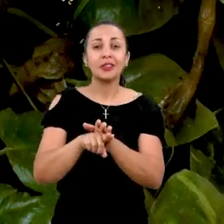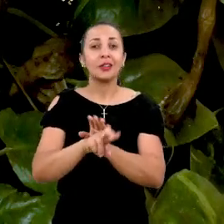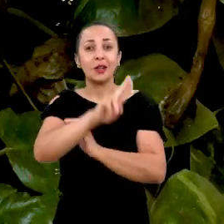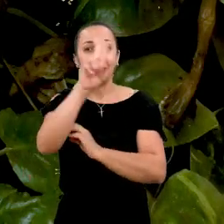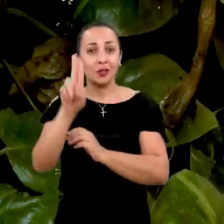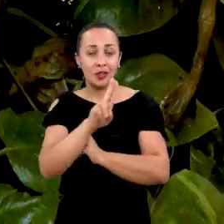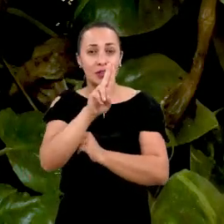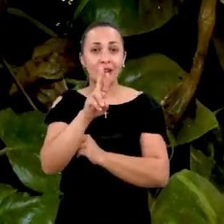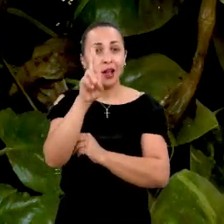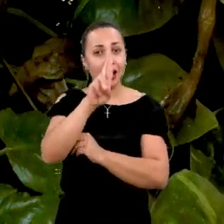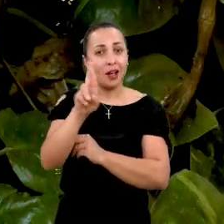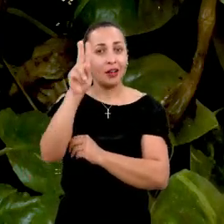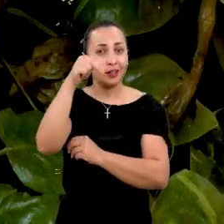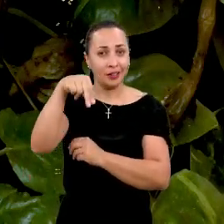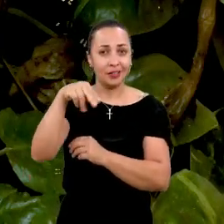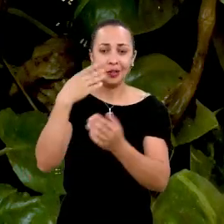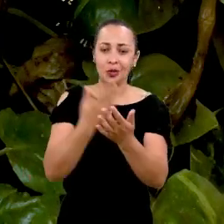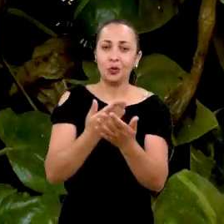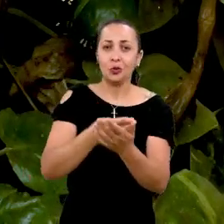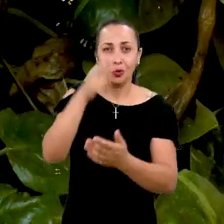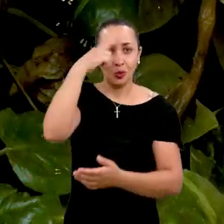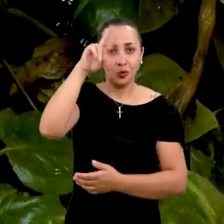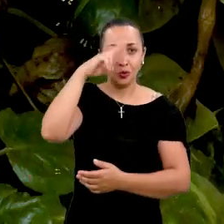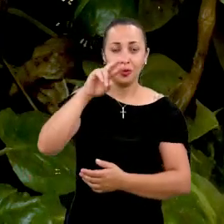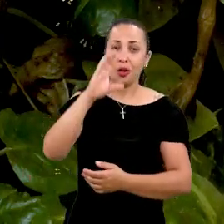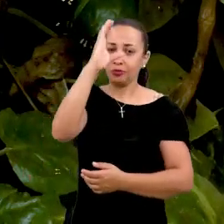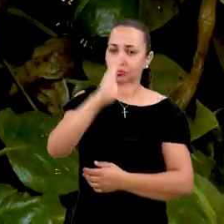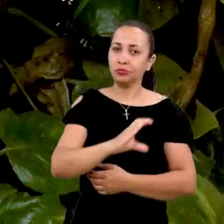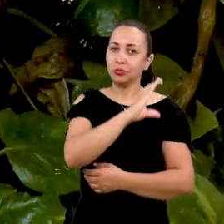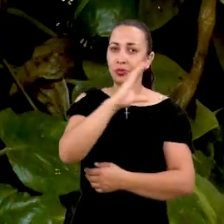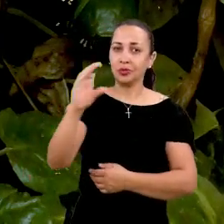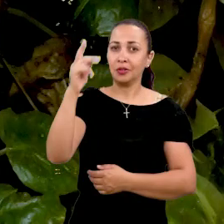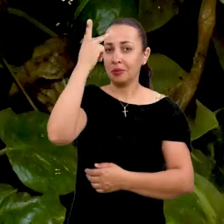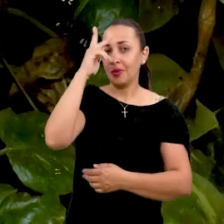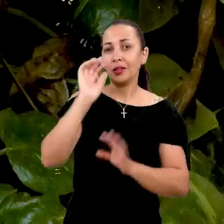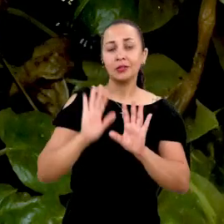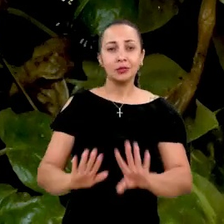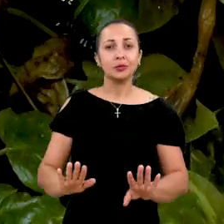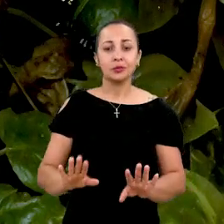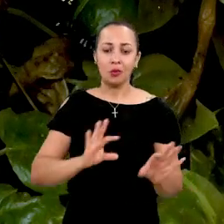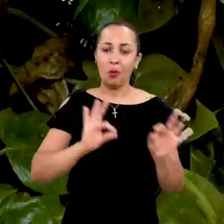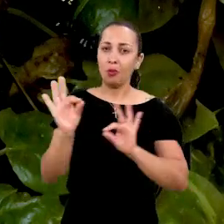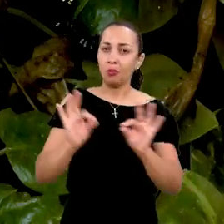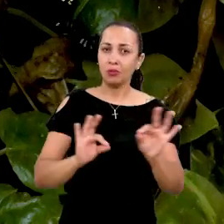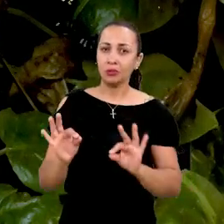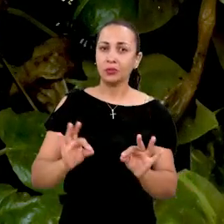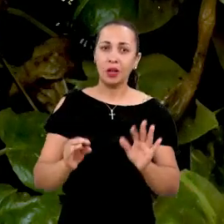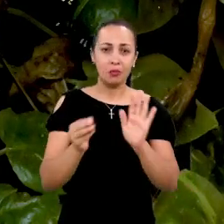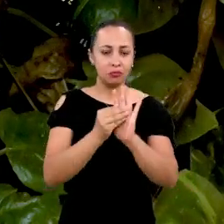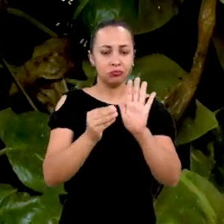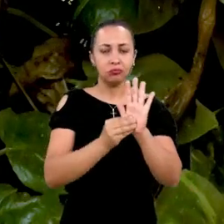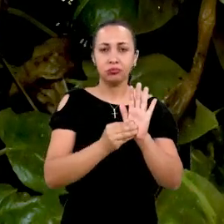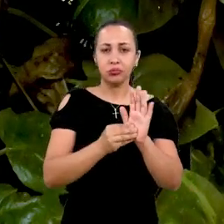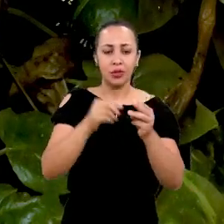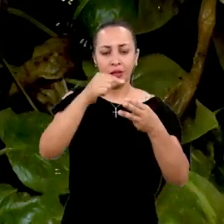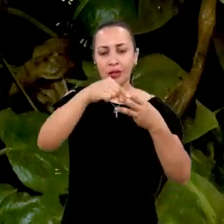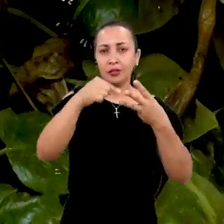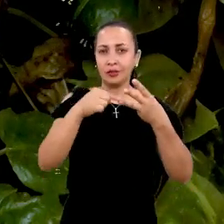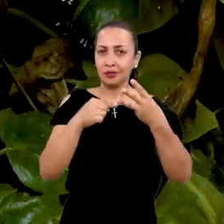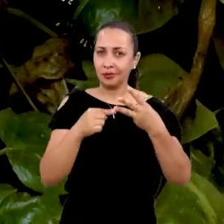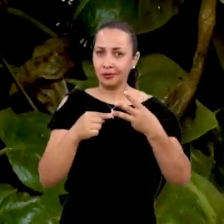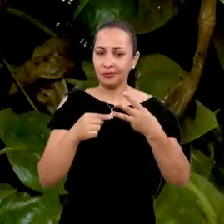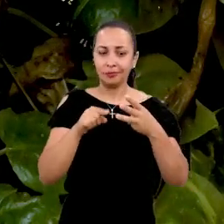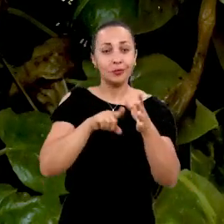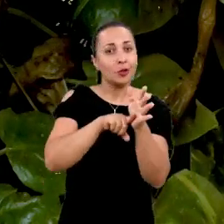da Universidade Federal do Rio Grande do Norte estudam a história do catolicismo. Para isso, a organização é pautada em